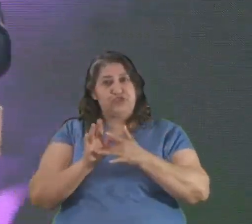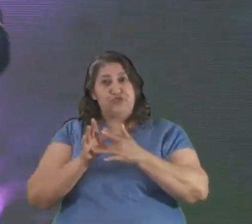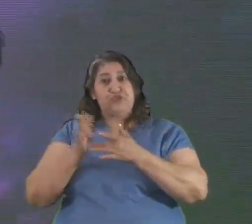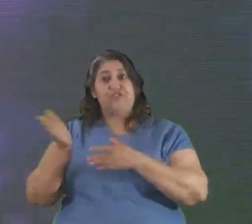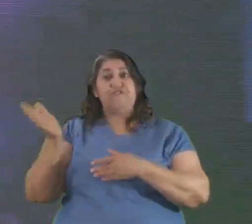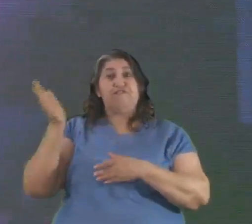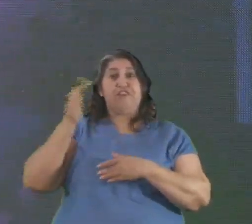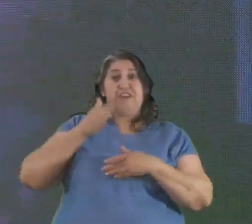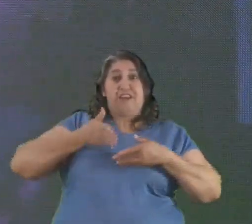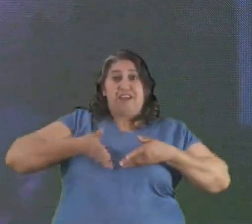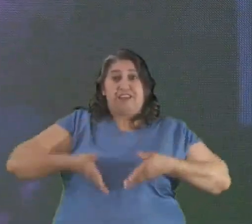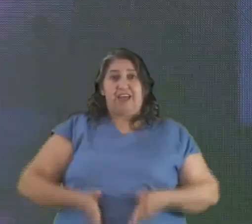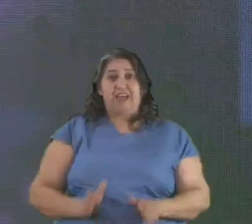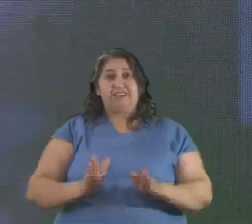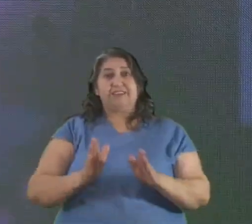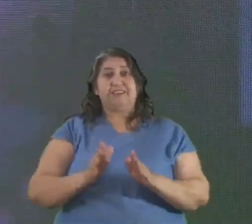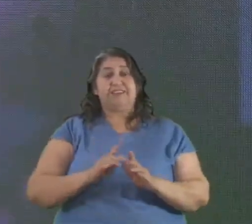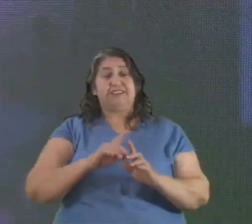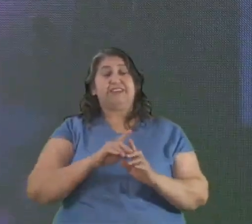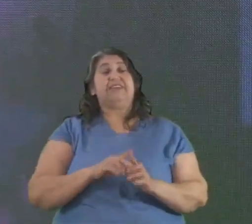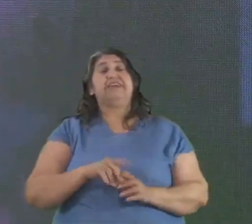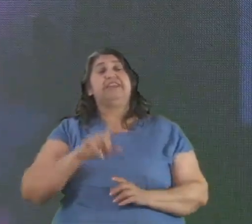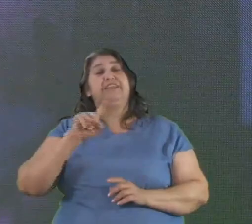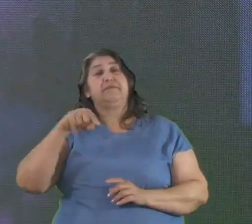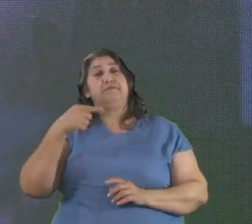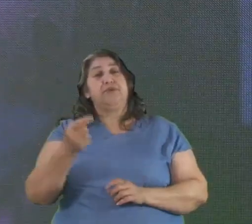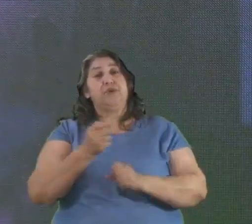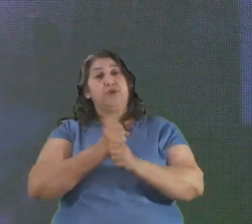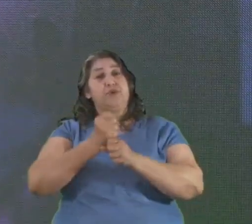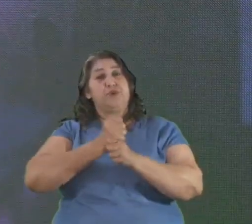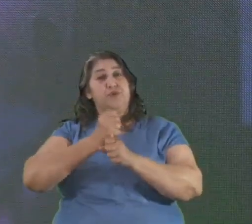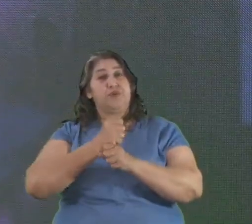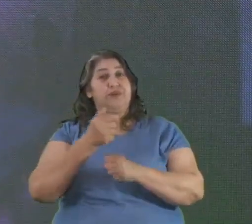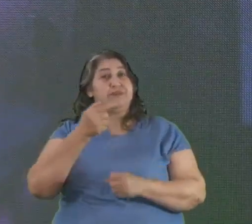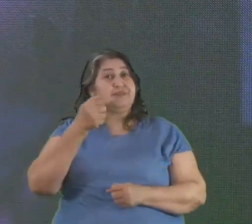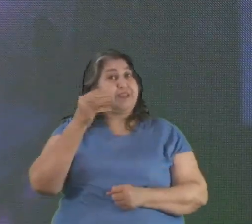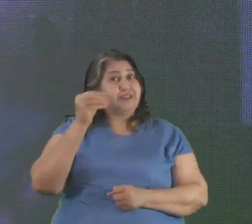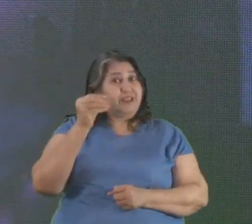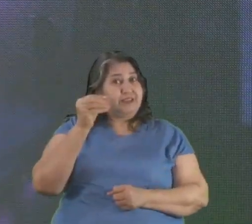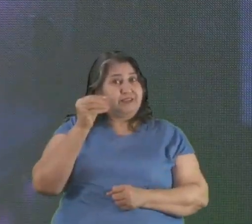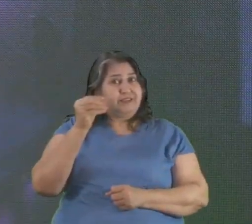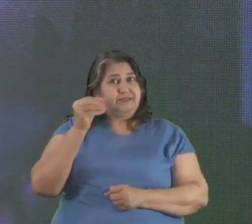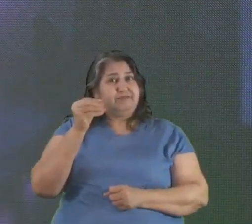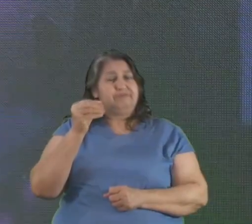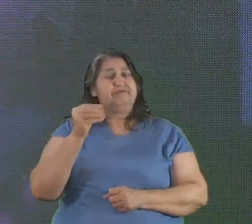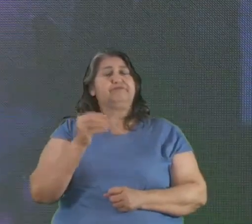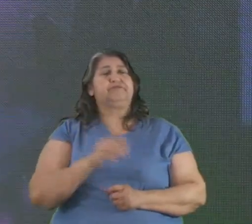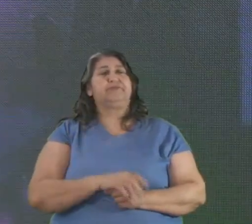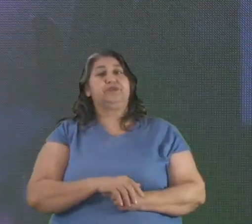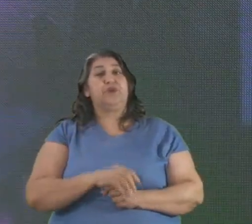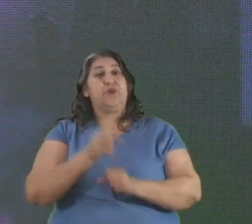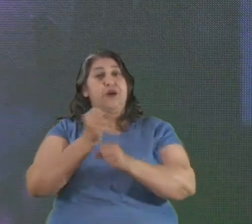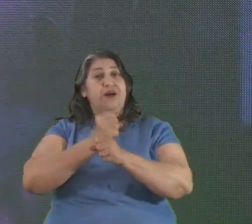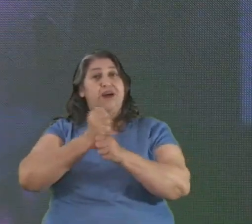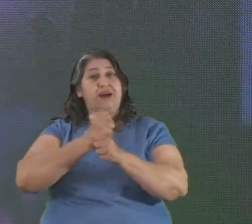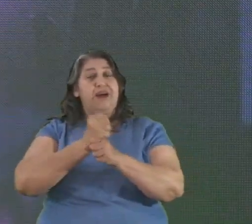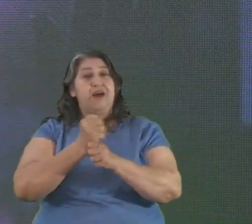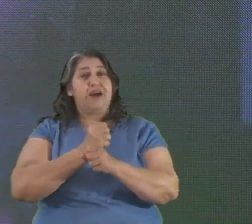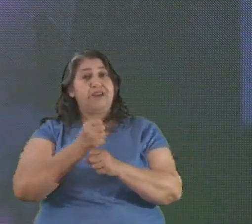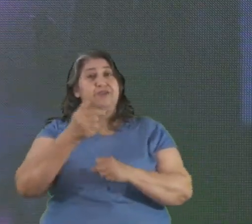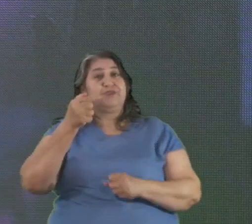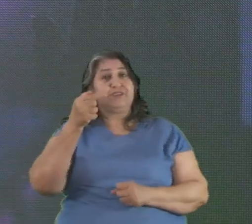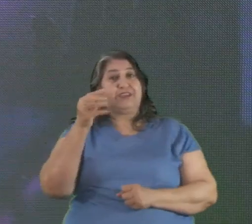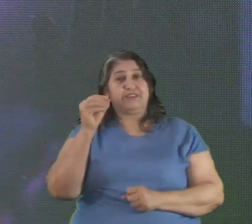ano de 70 depois de Cristo, preste bem atenção nesse fato. Que ano mesmo?